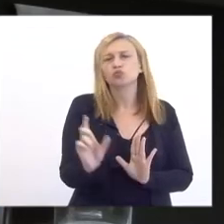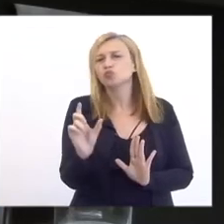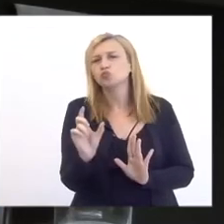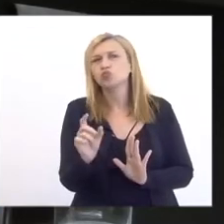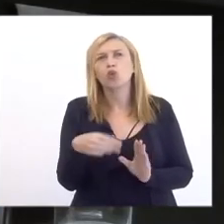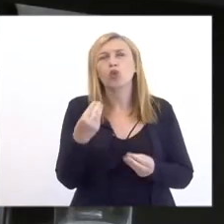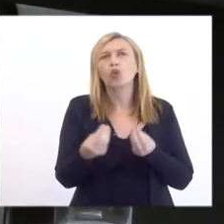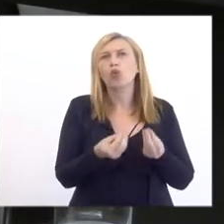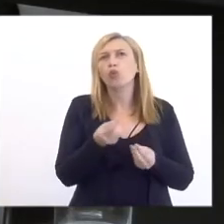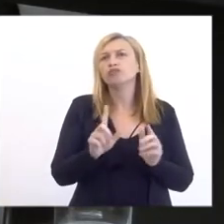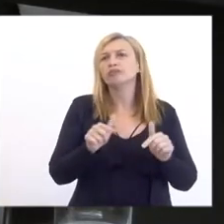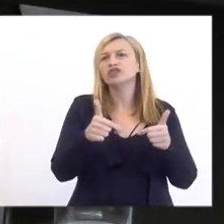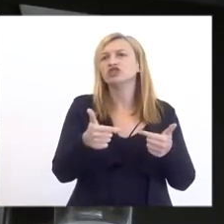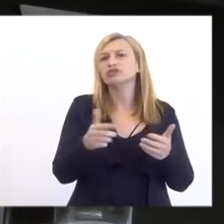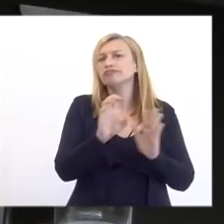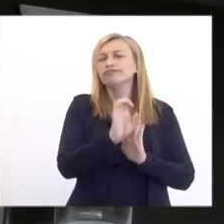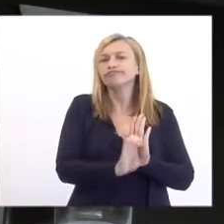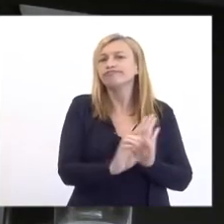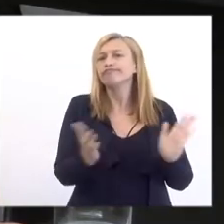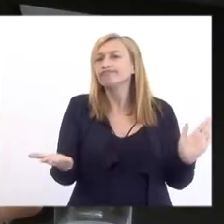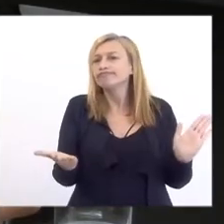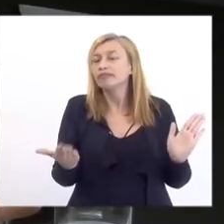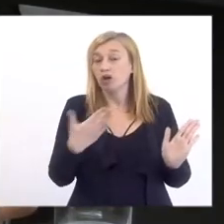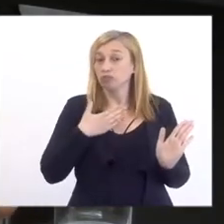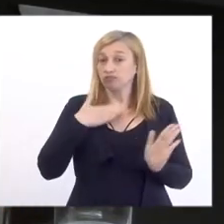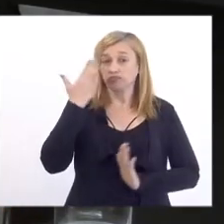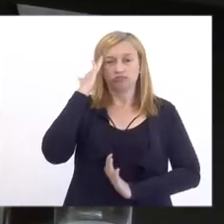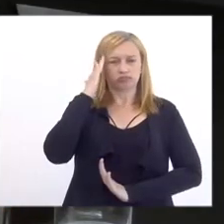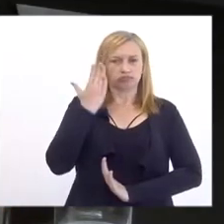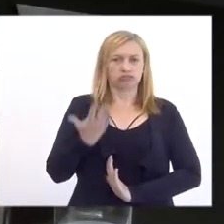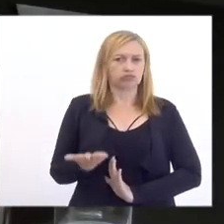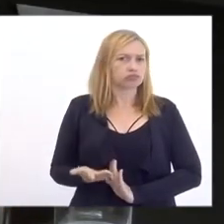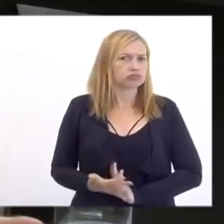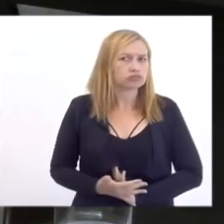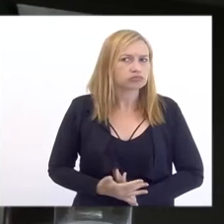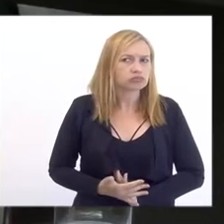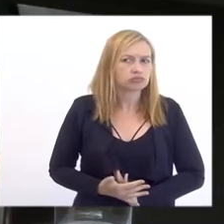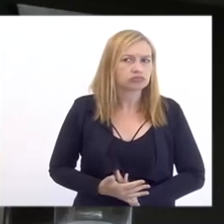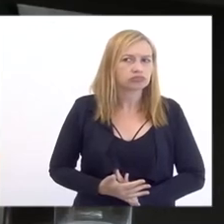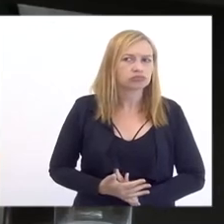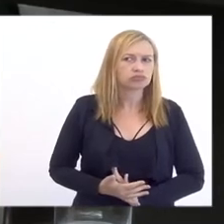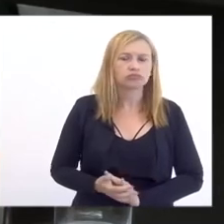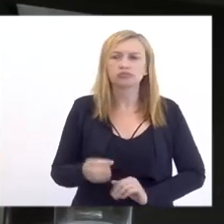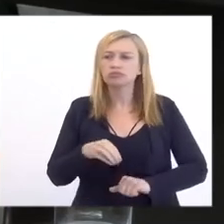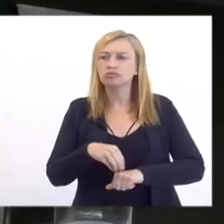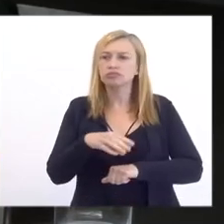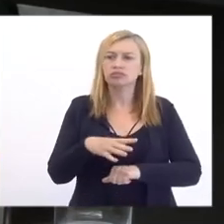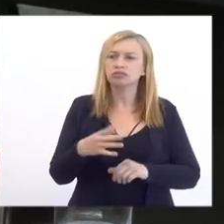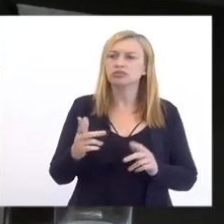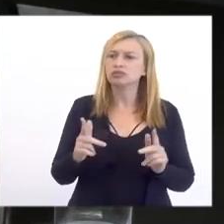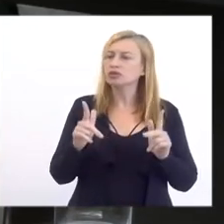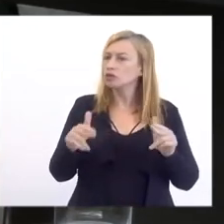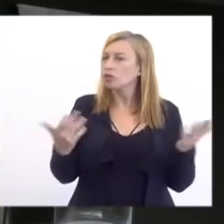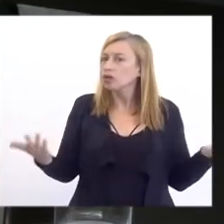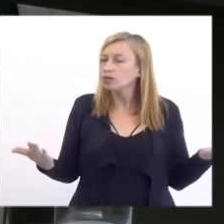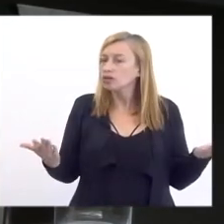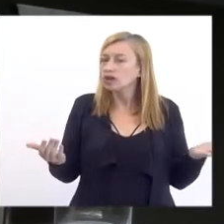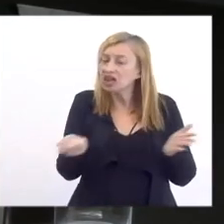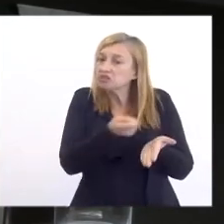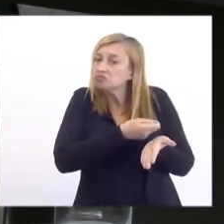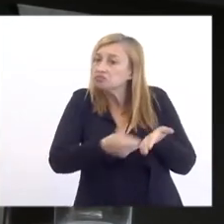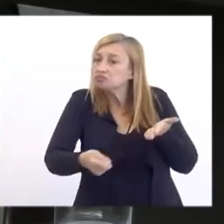Como é que funcionaria a emenda? No meu entendimento. Como um destaque fosse. Porque ela é